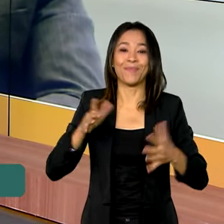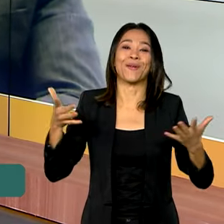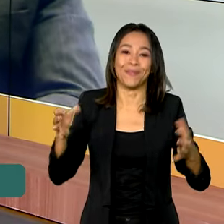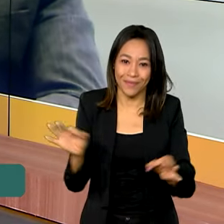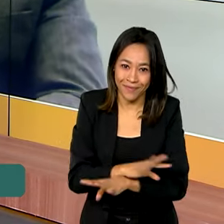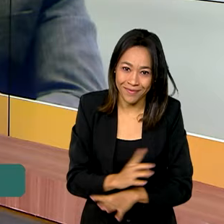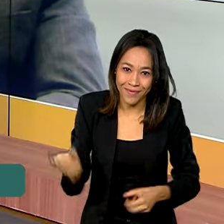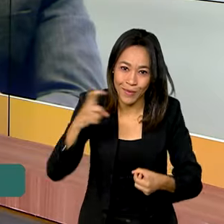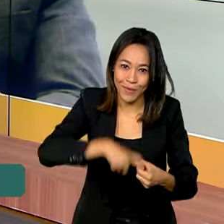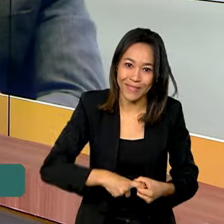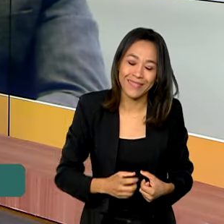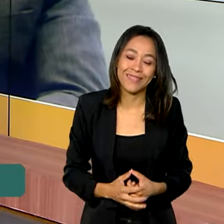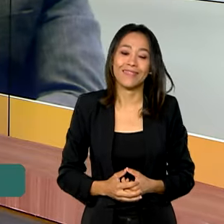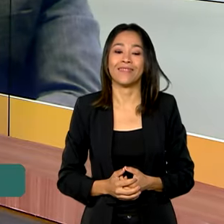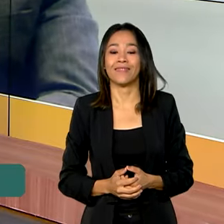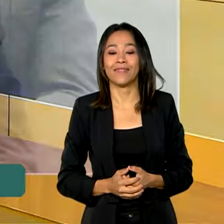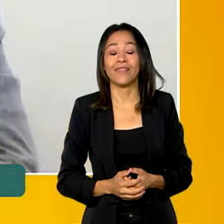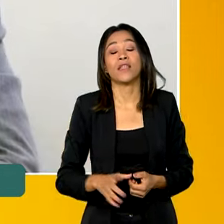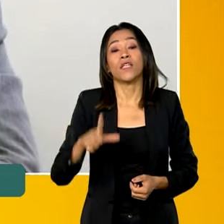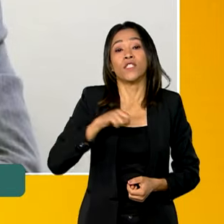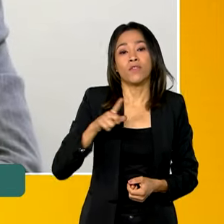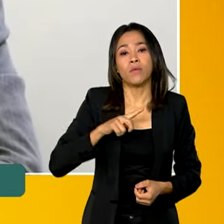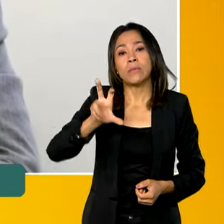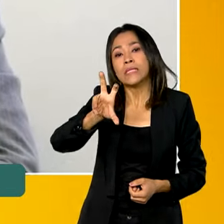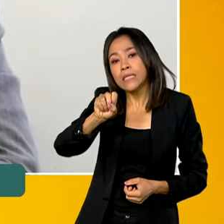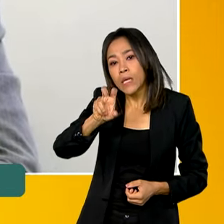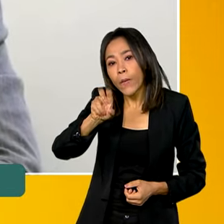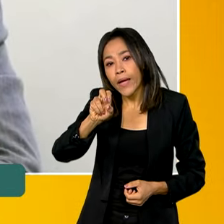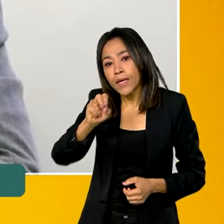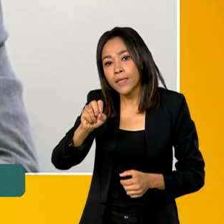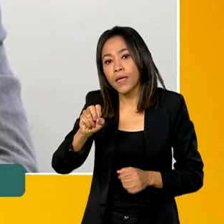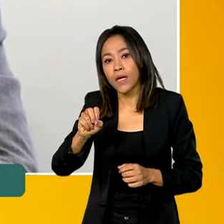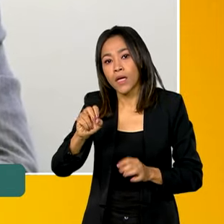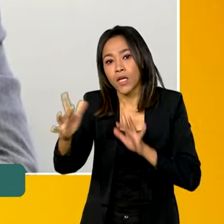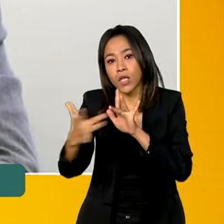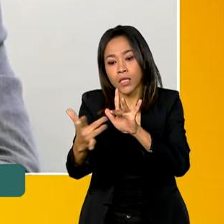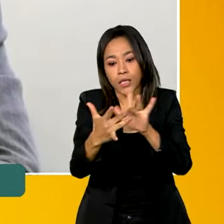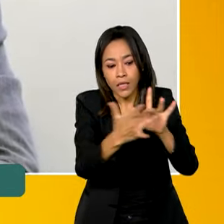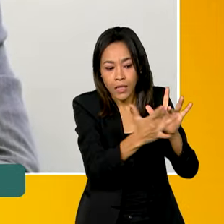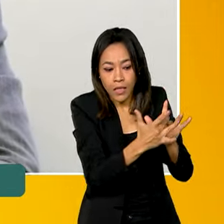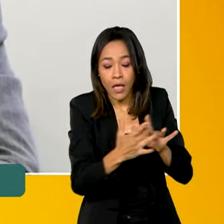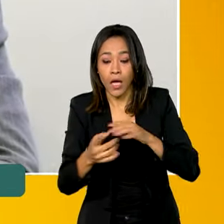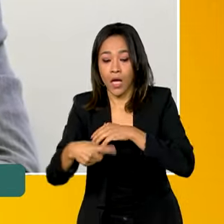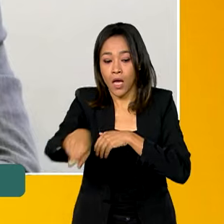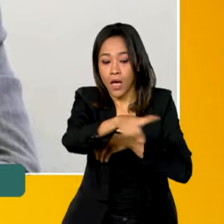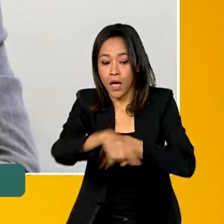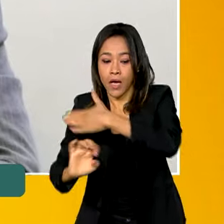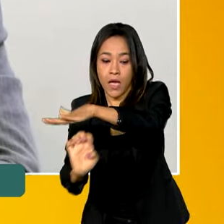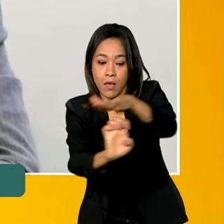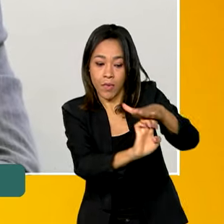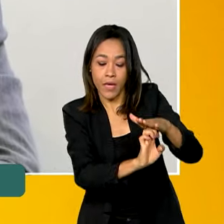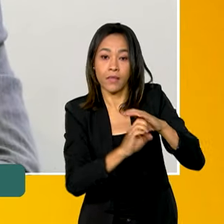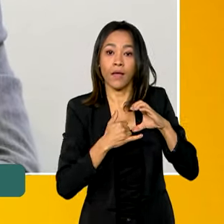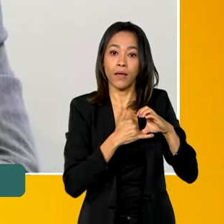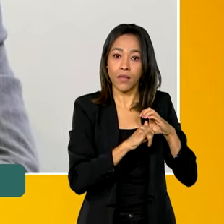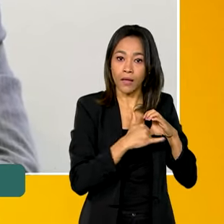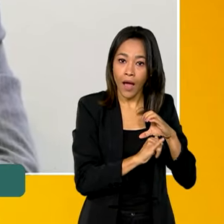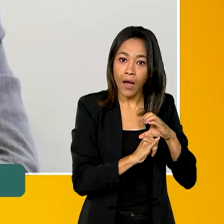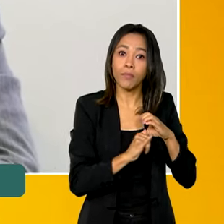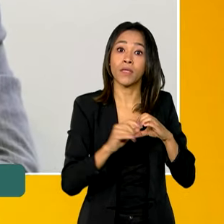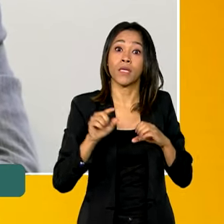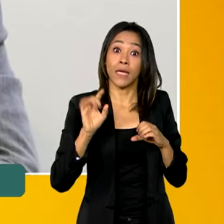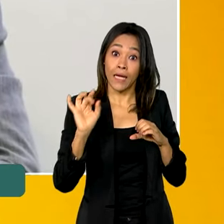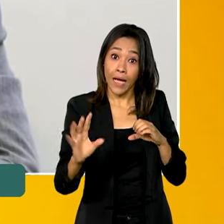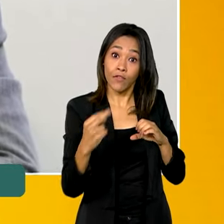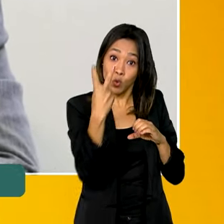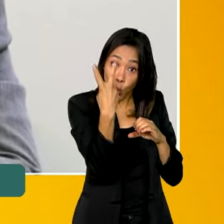pronto então tivemos 50 interações entre empresas e startups cada interação dessa pode envolver até duas startups